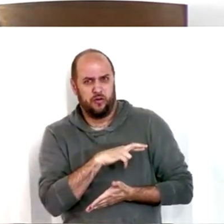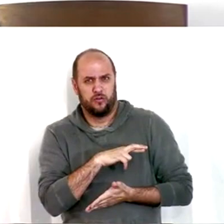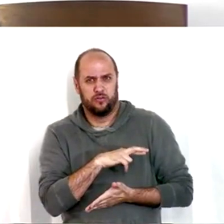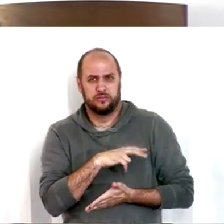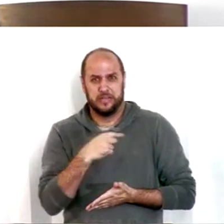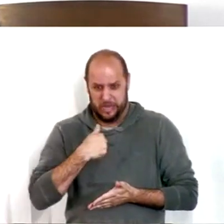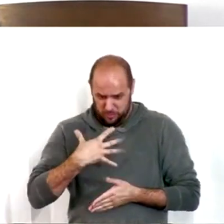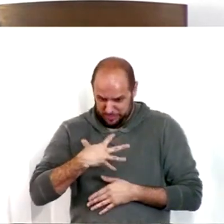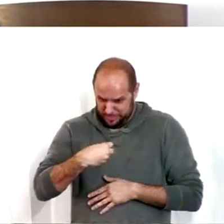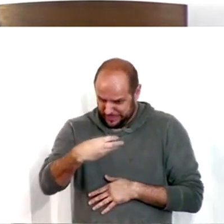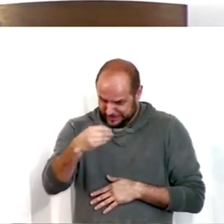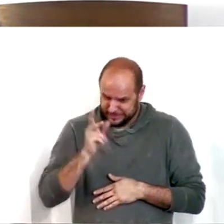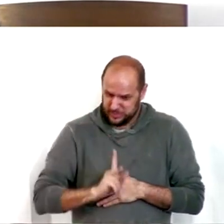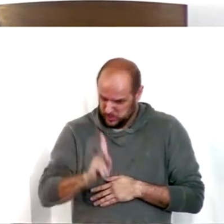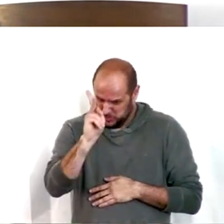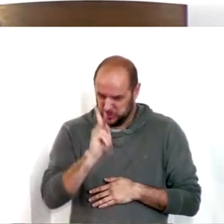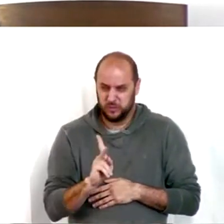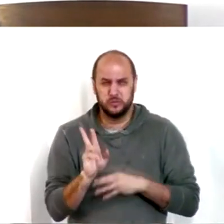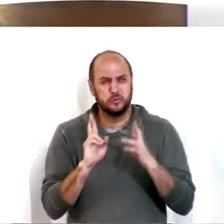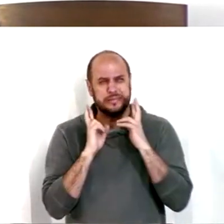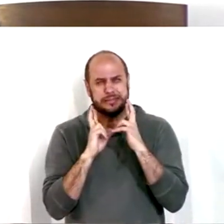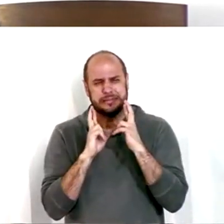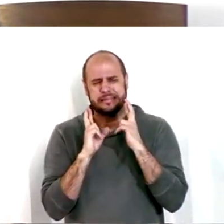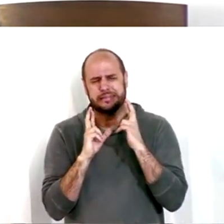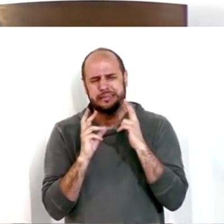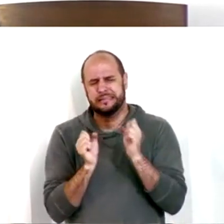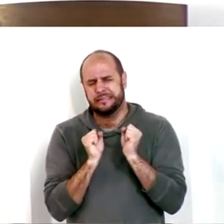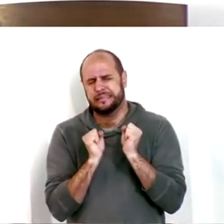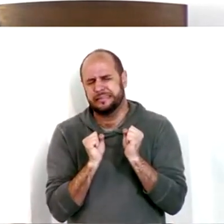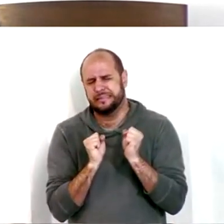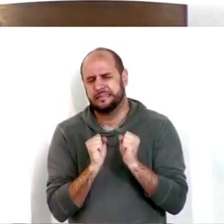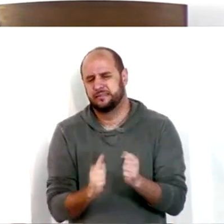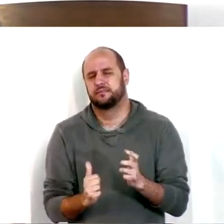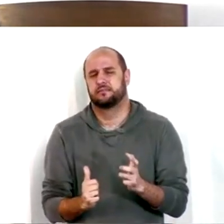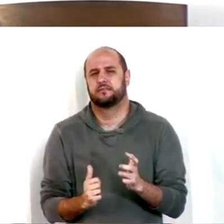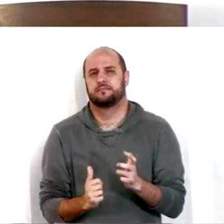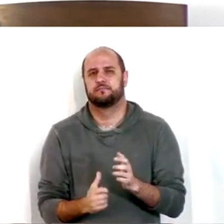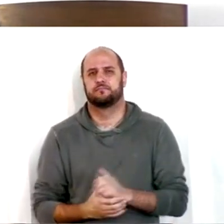minha descendência vai continuar sobre a face da terra?